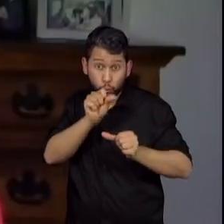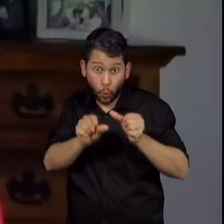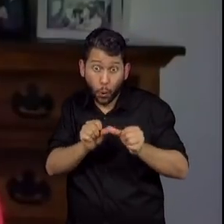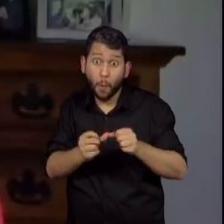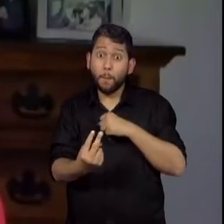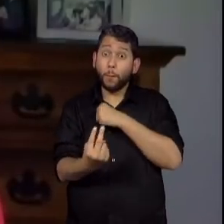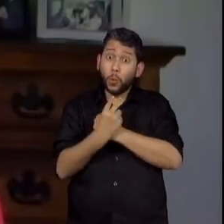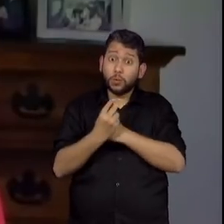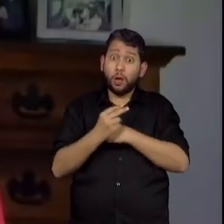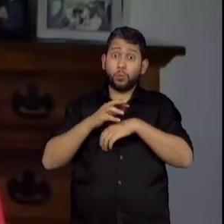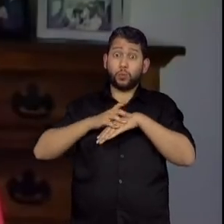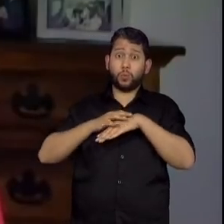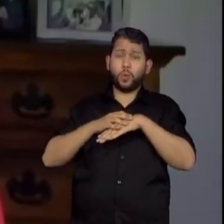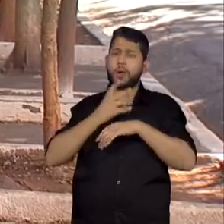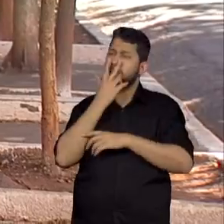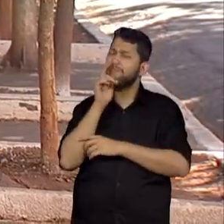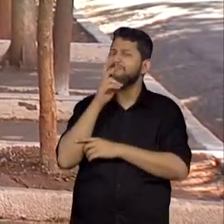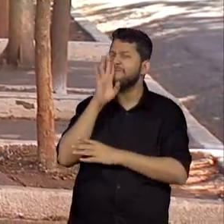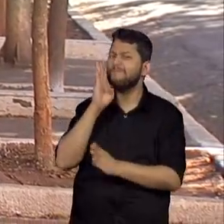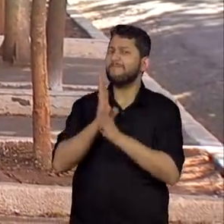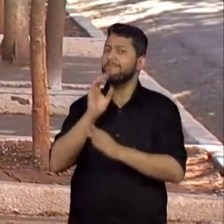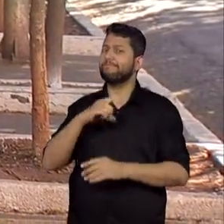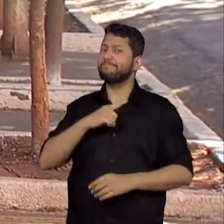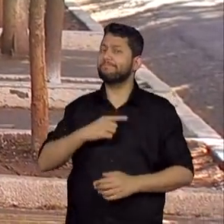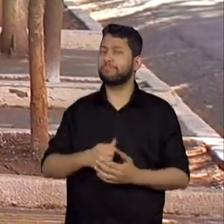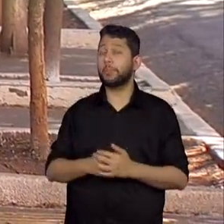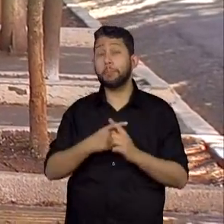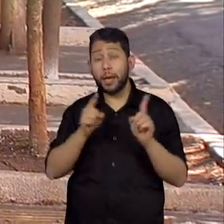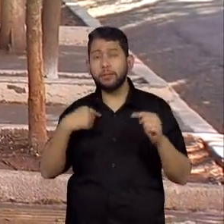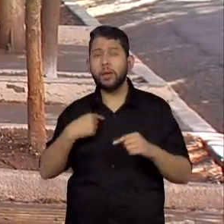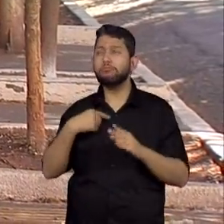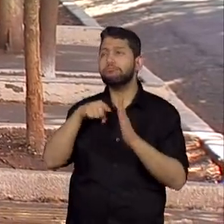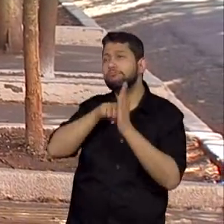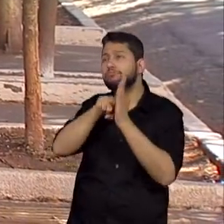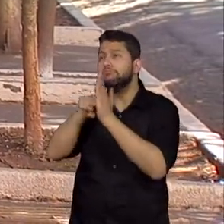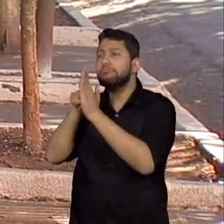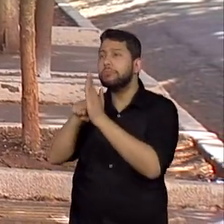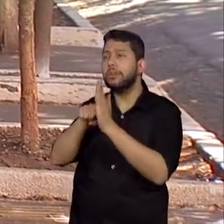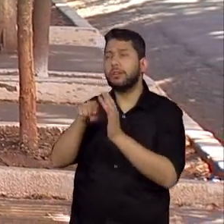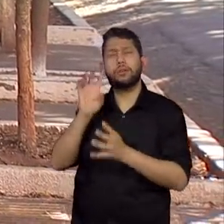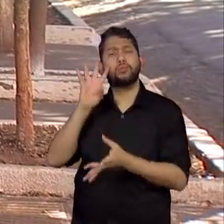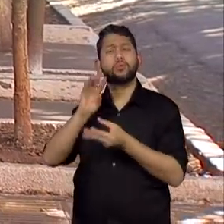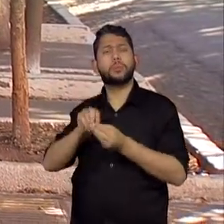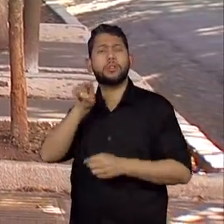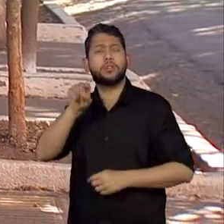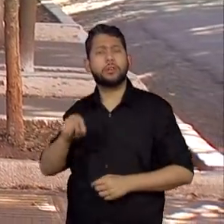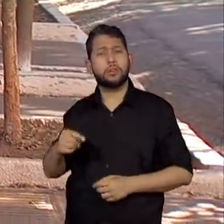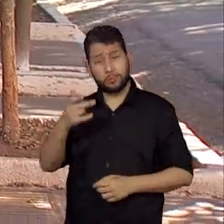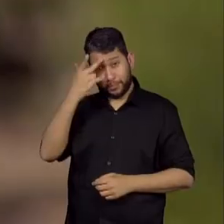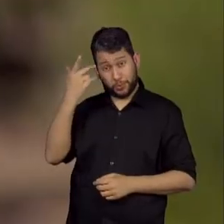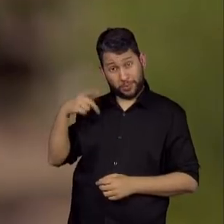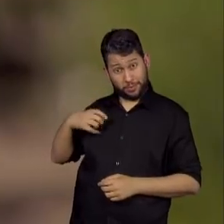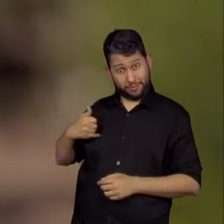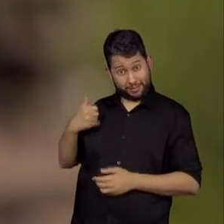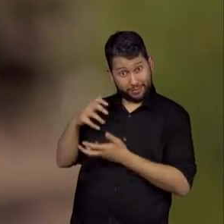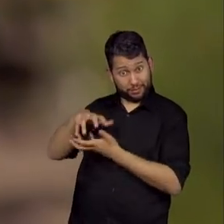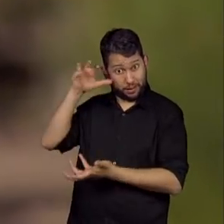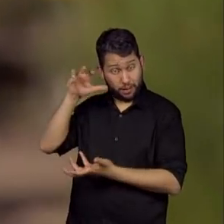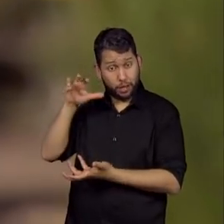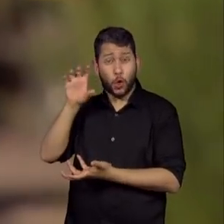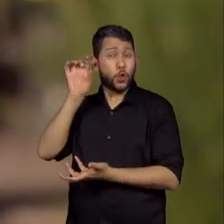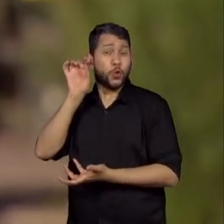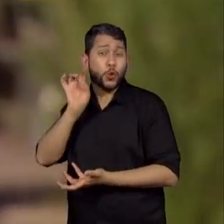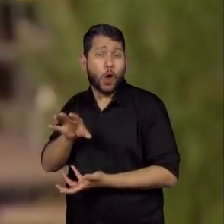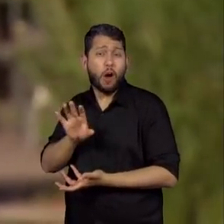doenças normais, né? Mas aí eu comecei a procurar esses idosos e descobri que eles tinham um modo de vida muito bom,